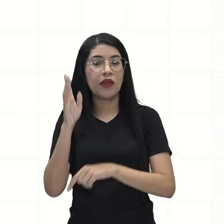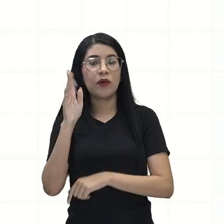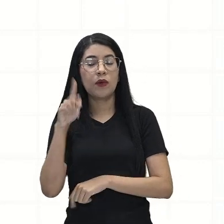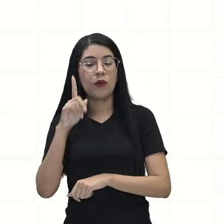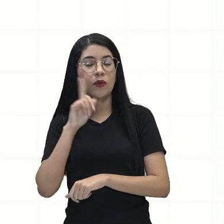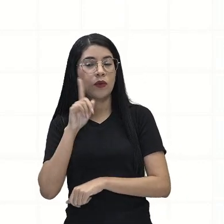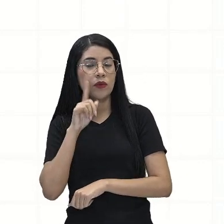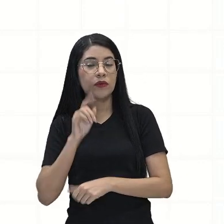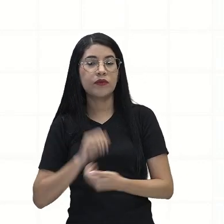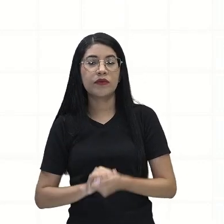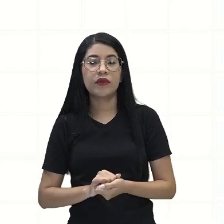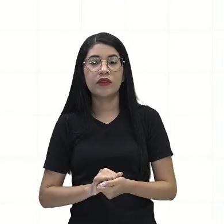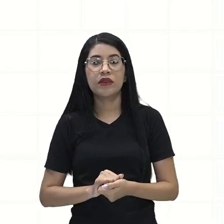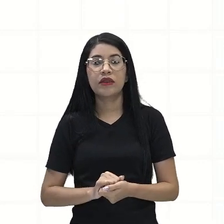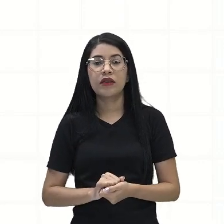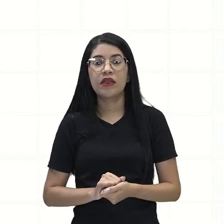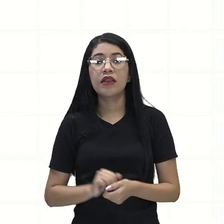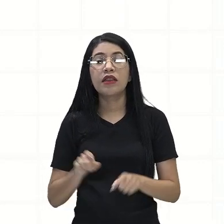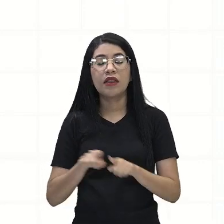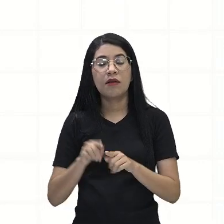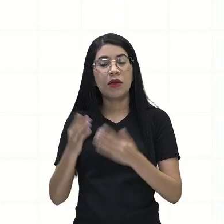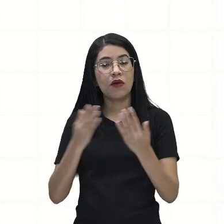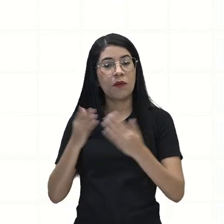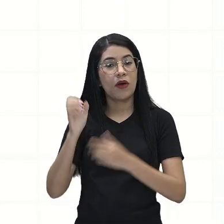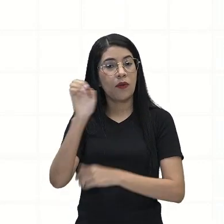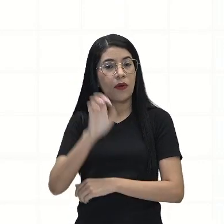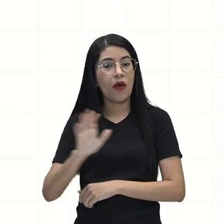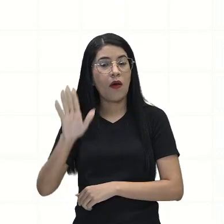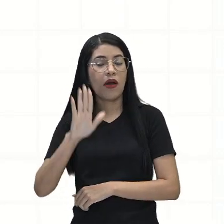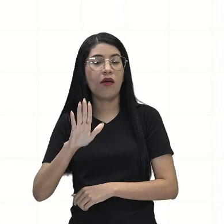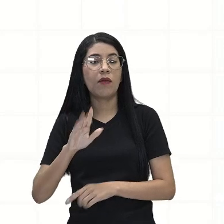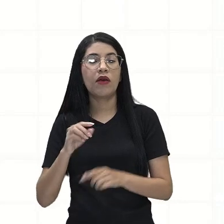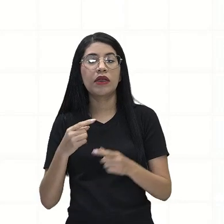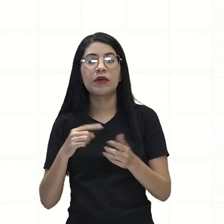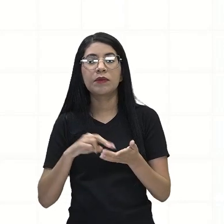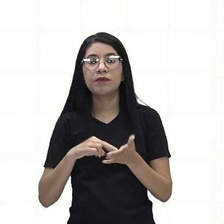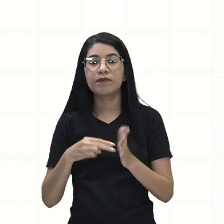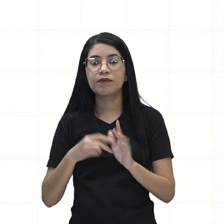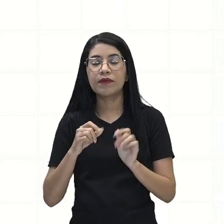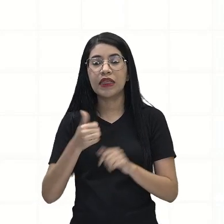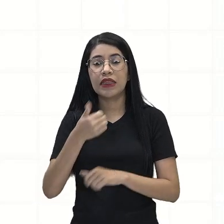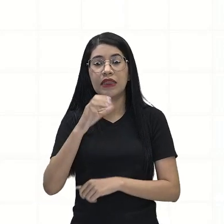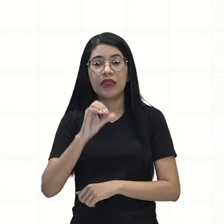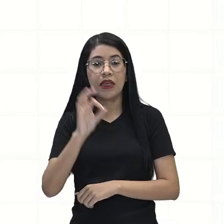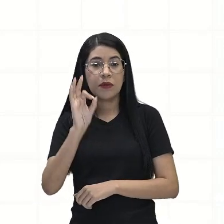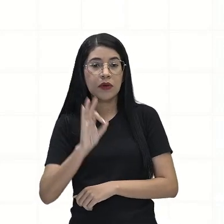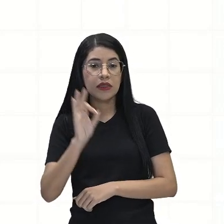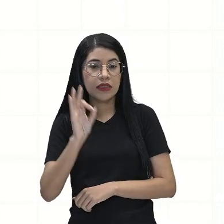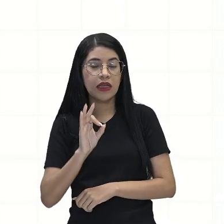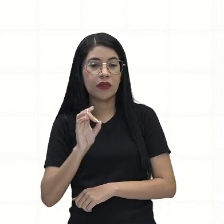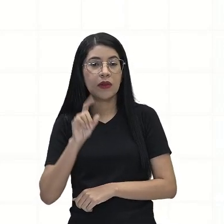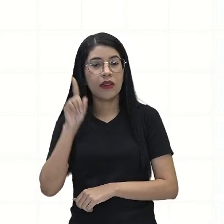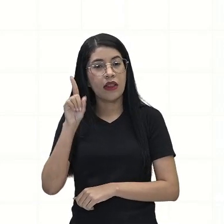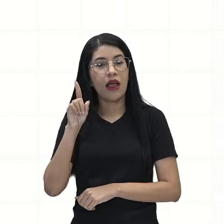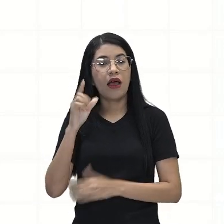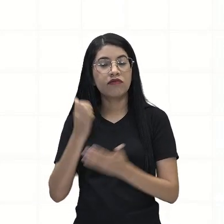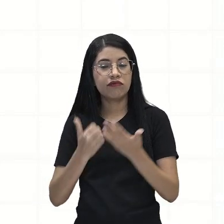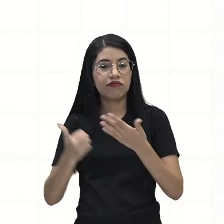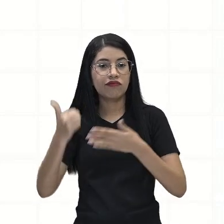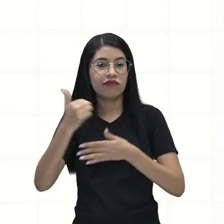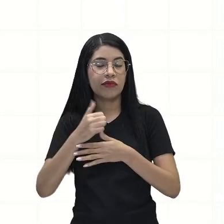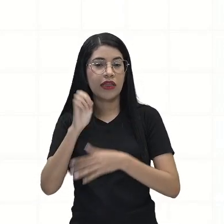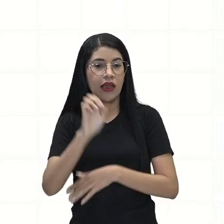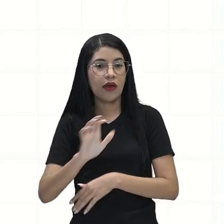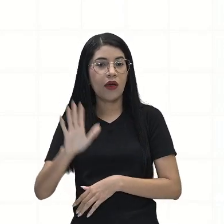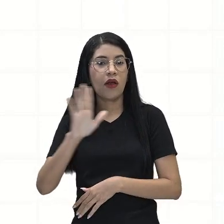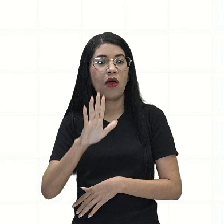os 10% da população mais privilegiados, eles detinham, olha, 37% da renda, que é um